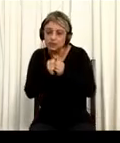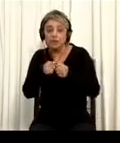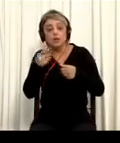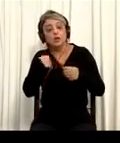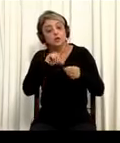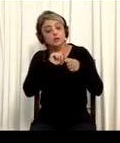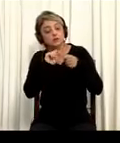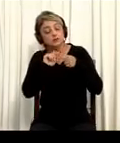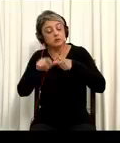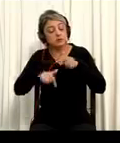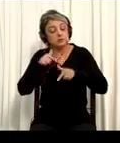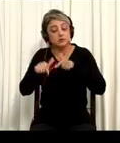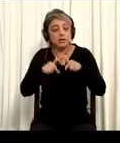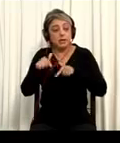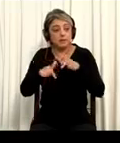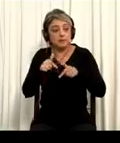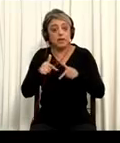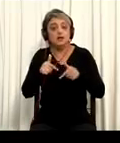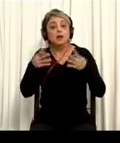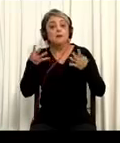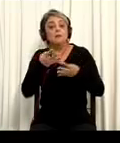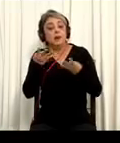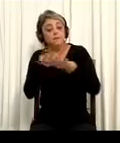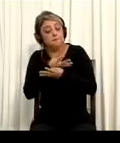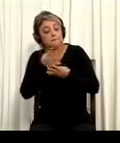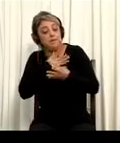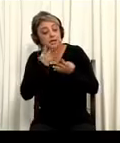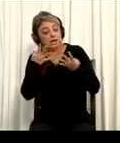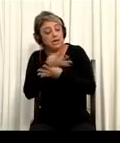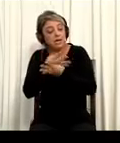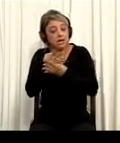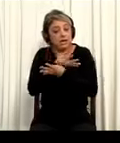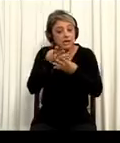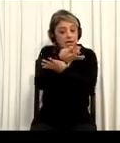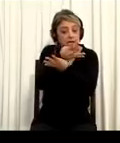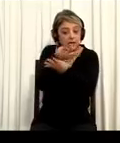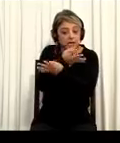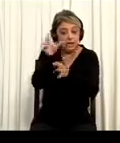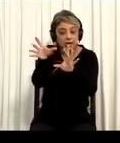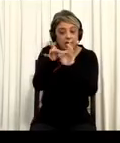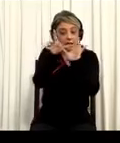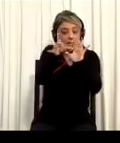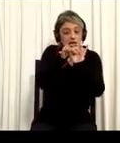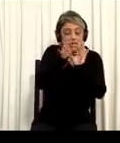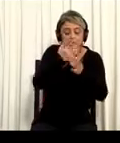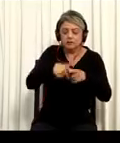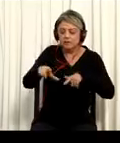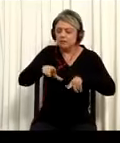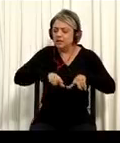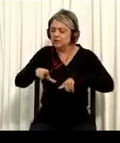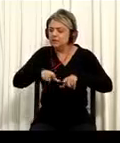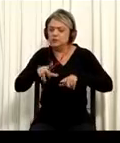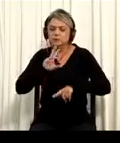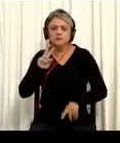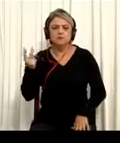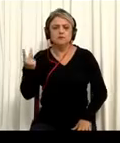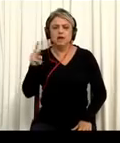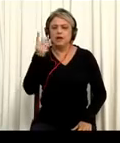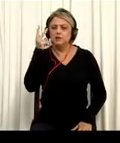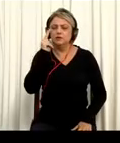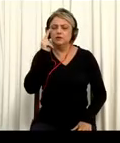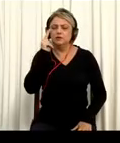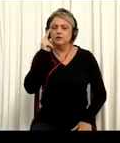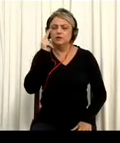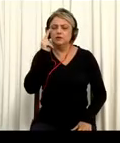fazendo aí um trabalho, por isso o nome é rede, porque a gente está fazendo um trabalho em rede, o trabalho de todo mundo está sendo valorizado, está sendo